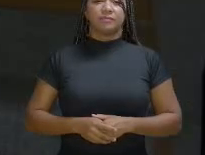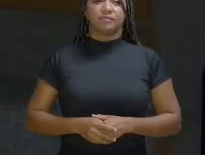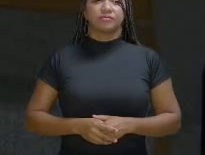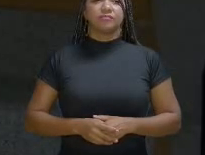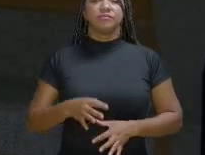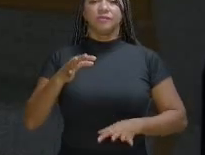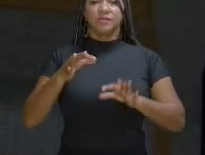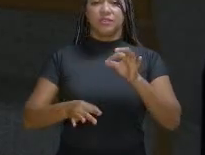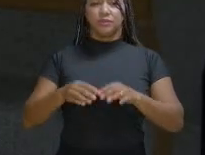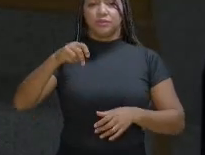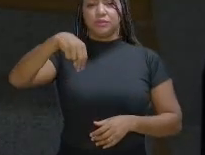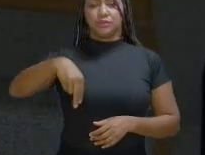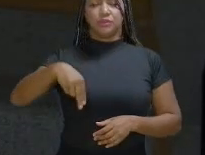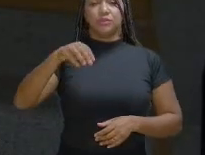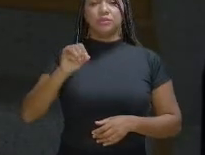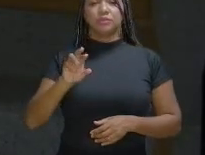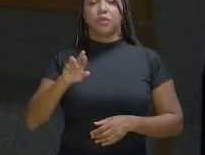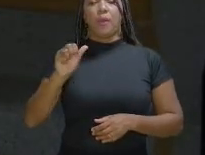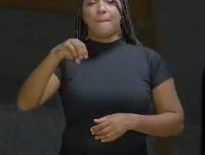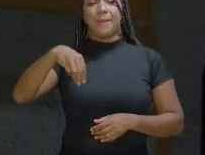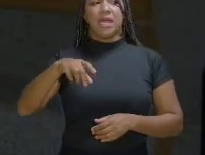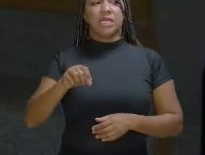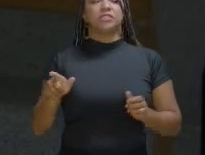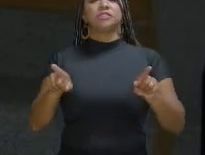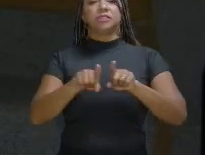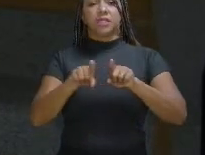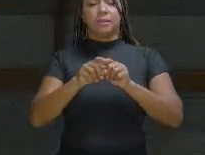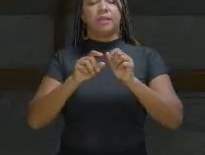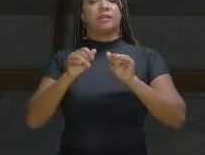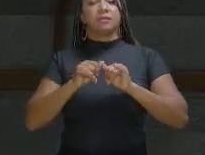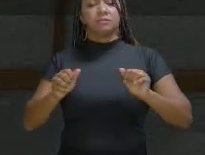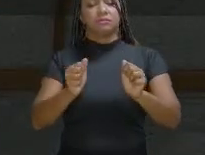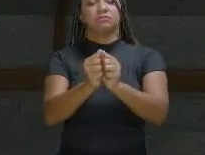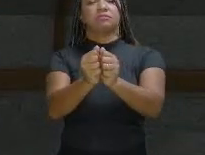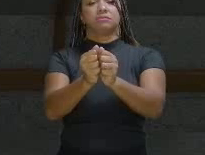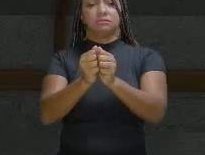Juiz Norman de Souza. Eu também vou acompanhar, excelência.